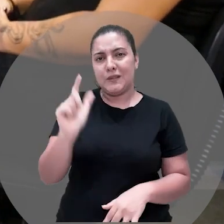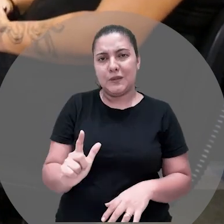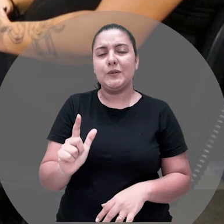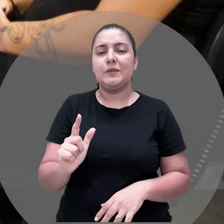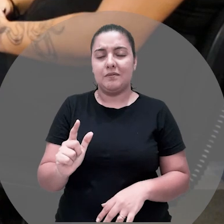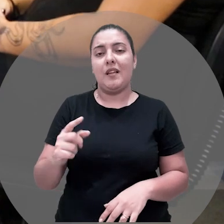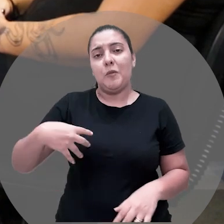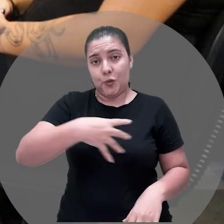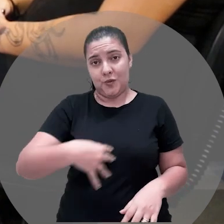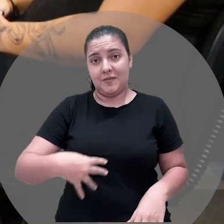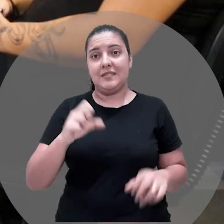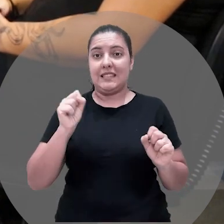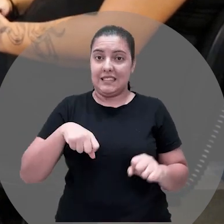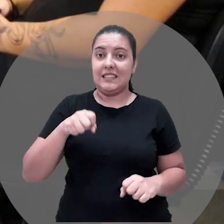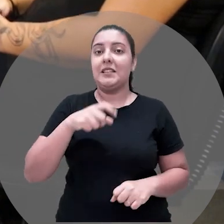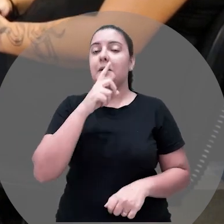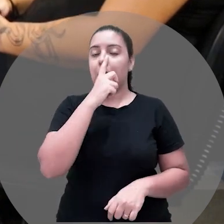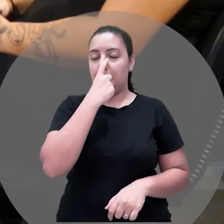de azul